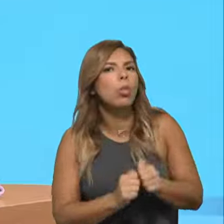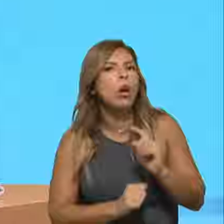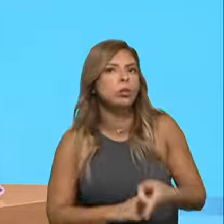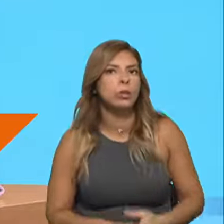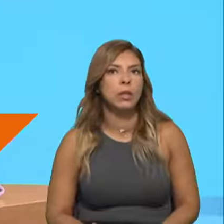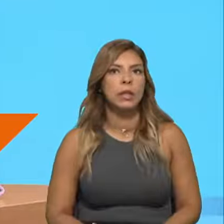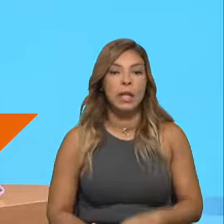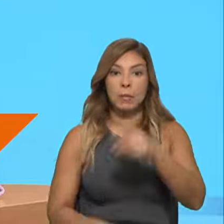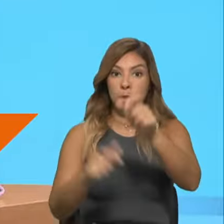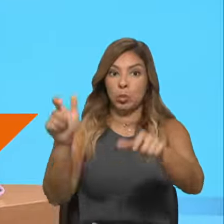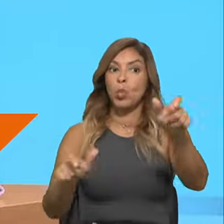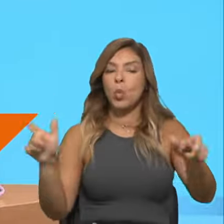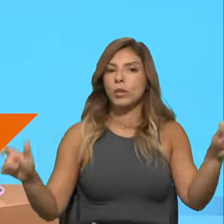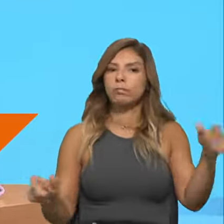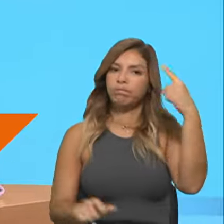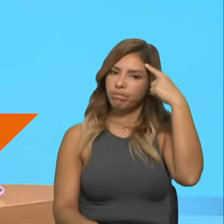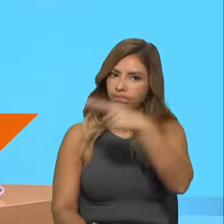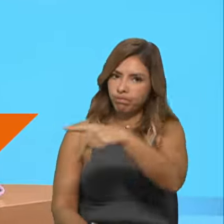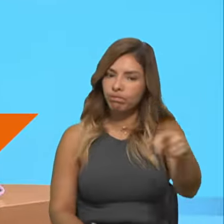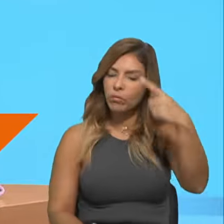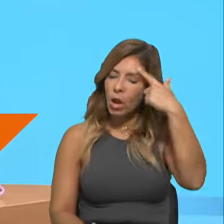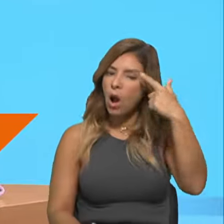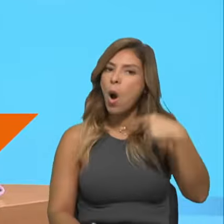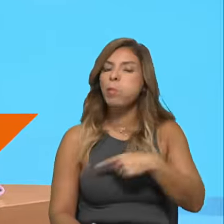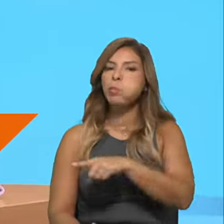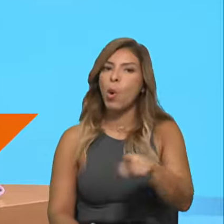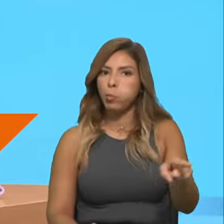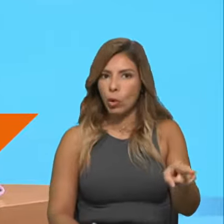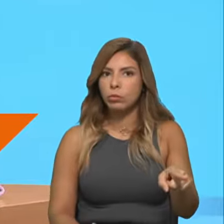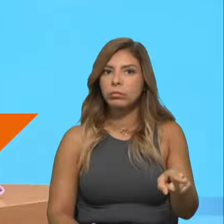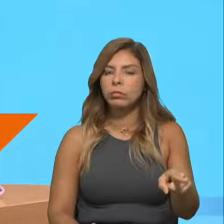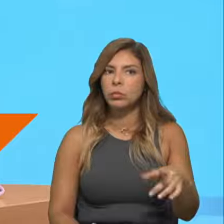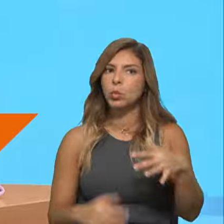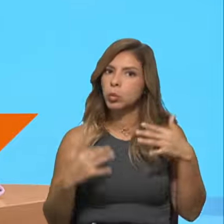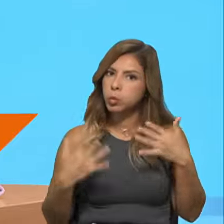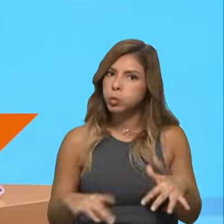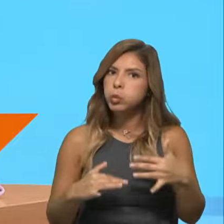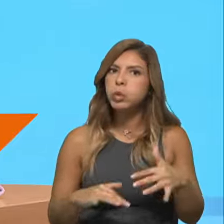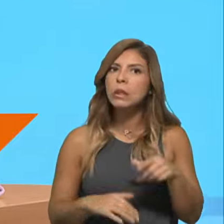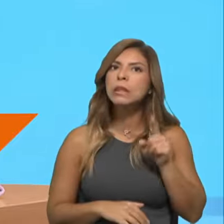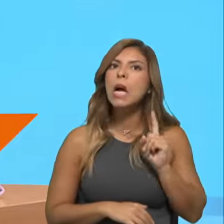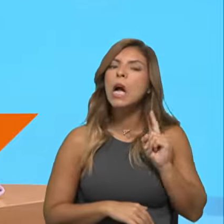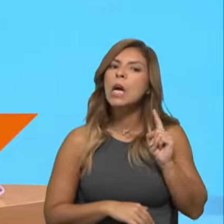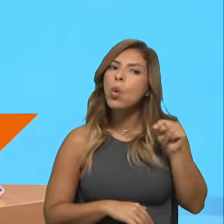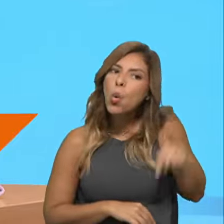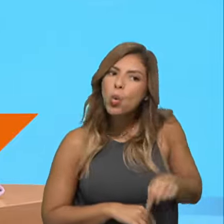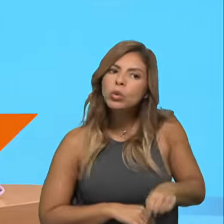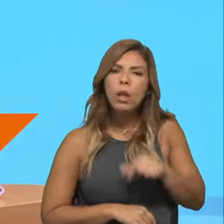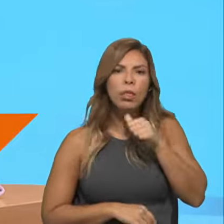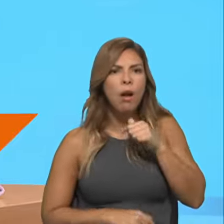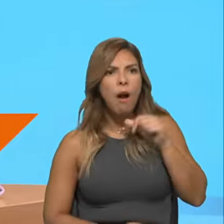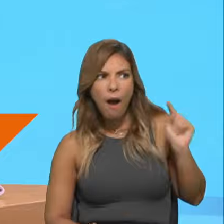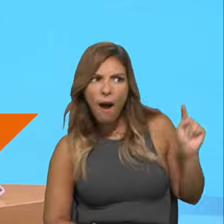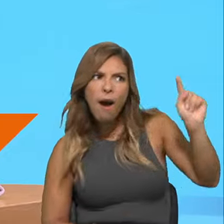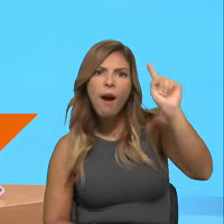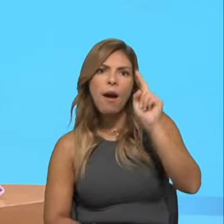que as pessoas tenham consciência da dimensão brutal, para usar assim uma palavra forte, do que significa hoje em dia no planeta a